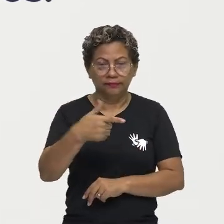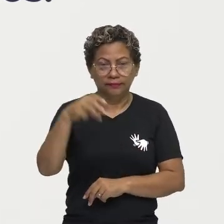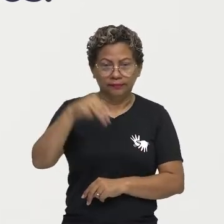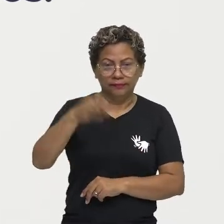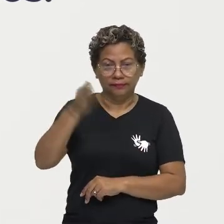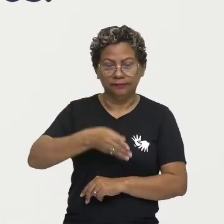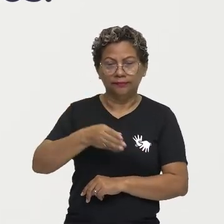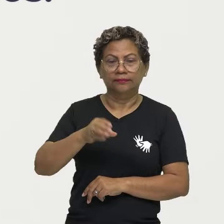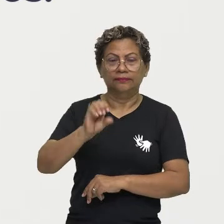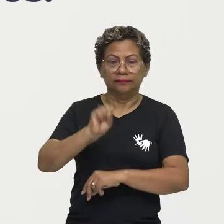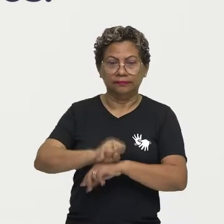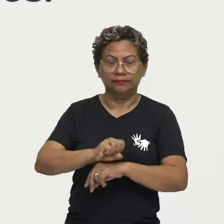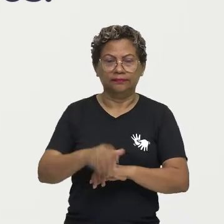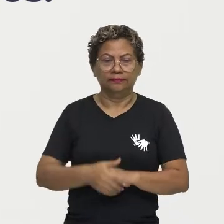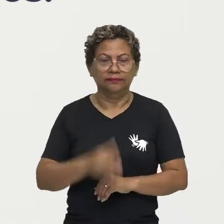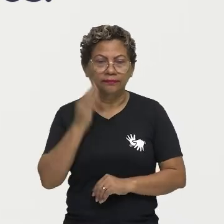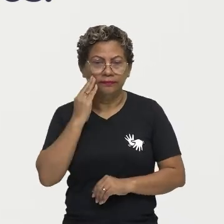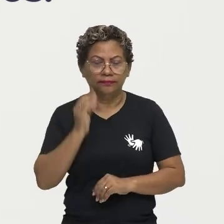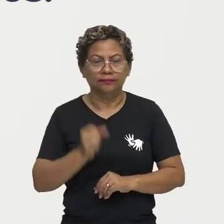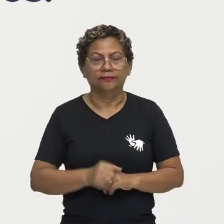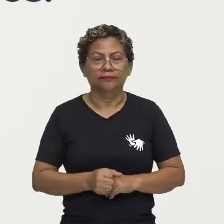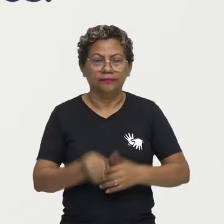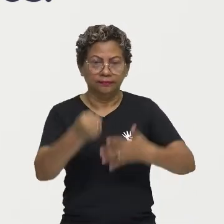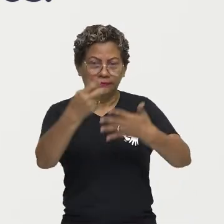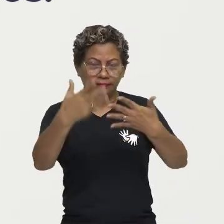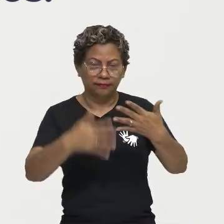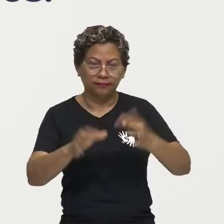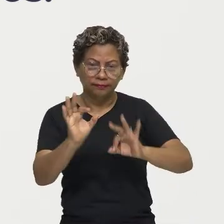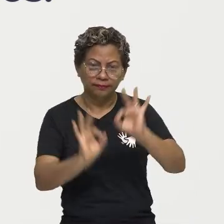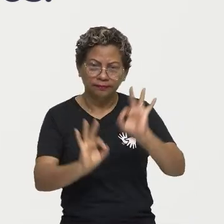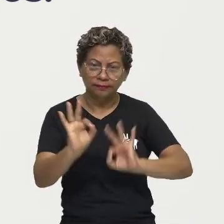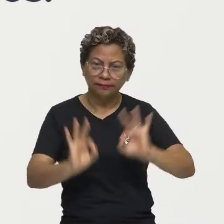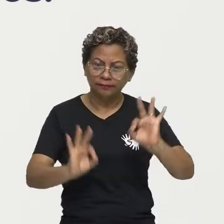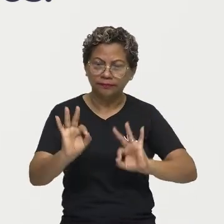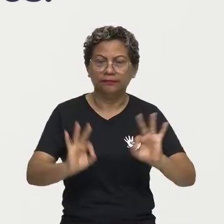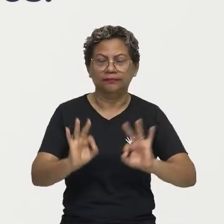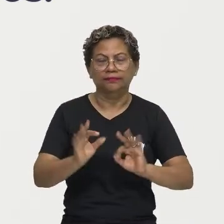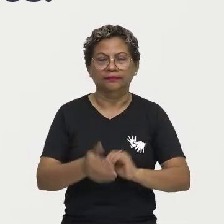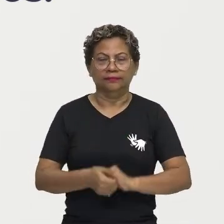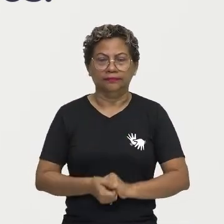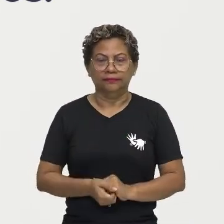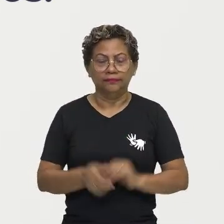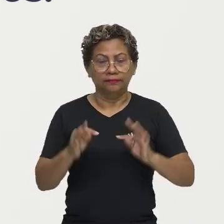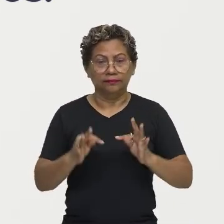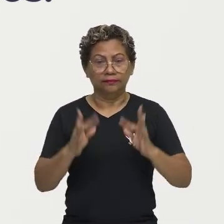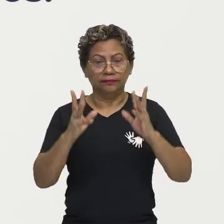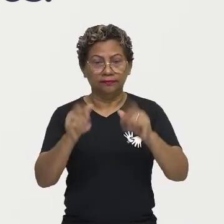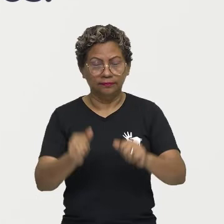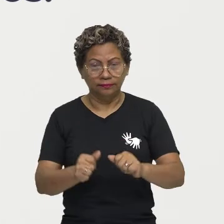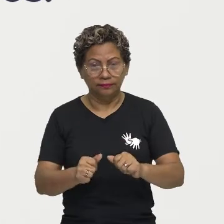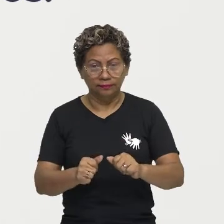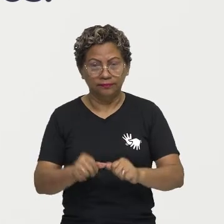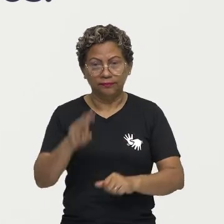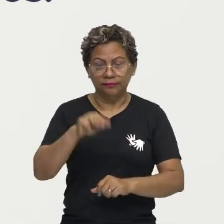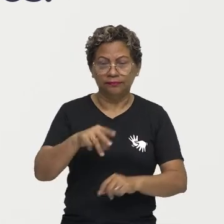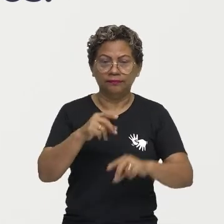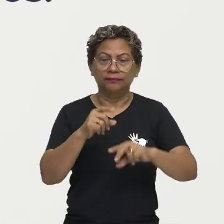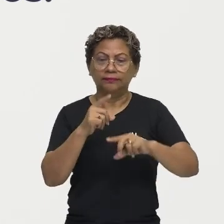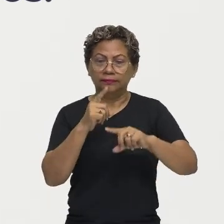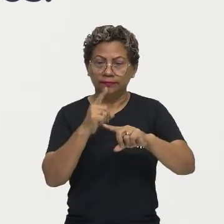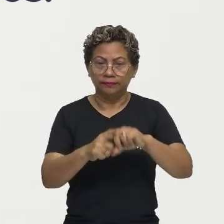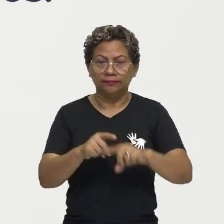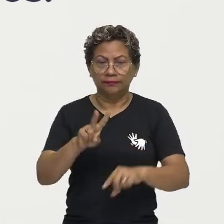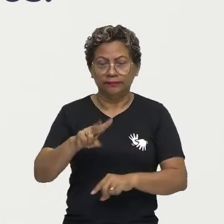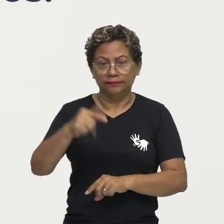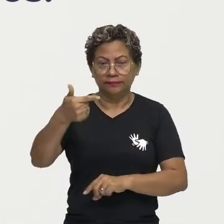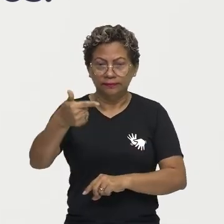da energia cinética, massa vezes velocidade ao quadrado dividido por 2. E aí a gente substitui esses